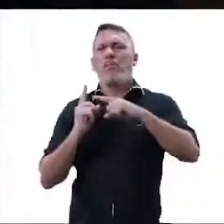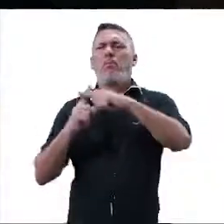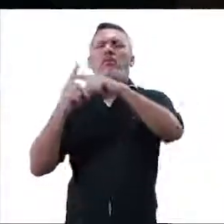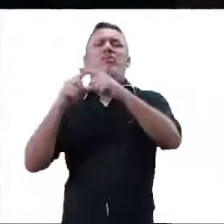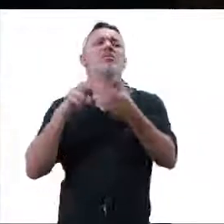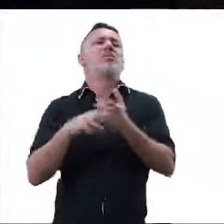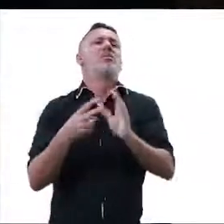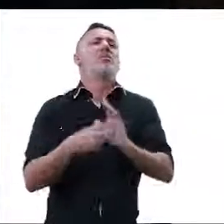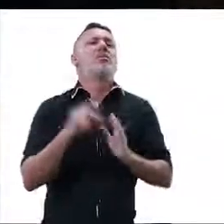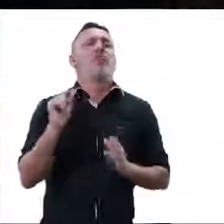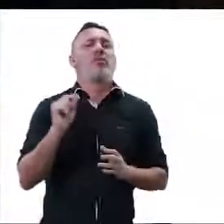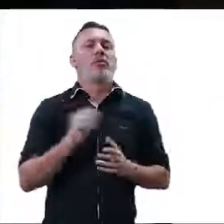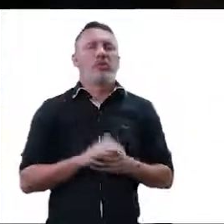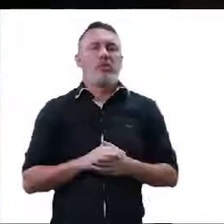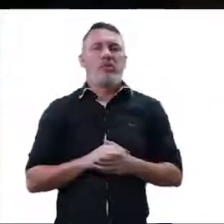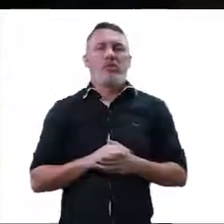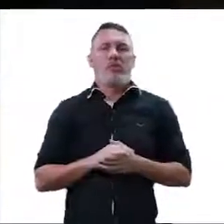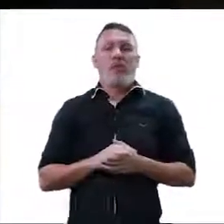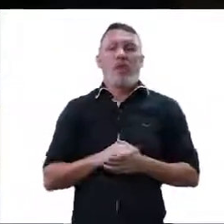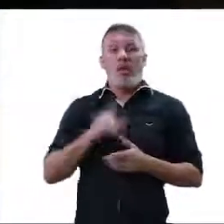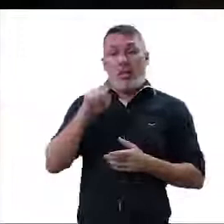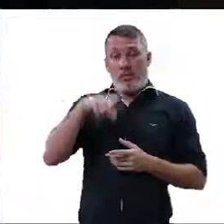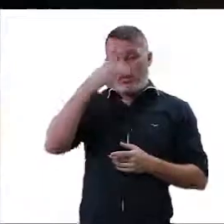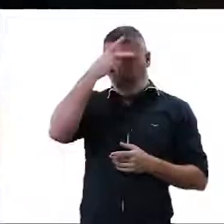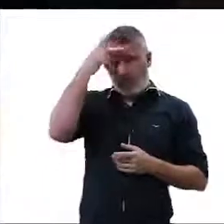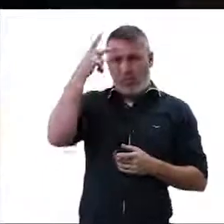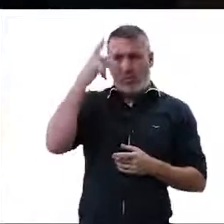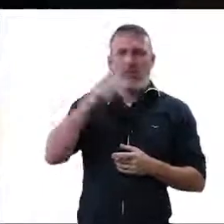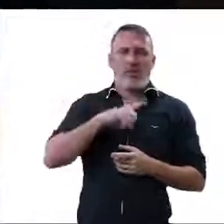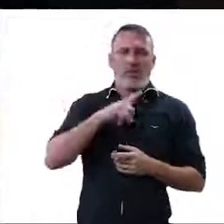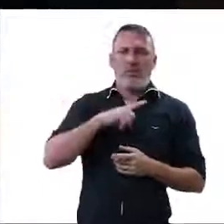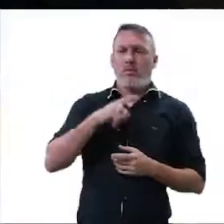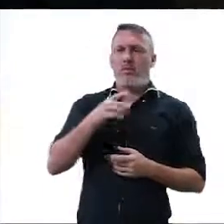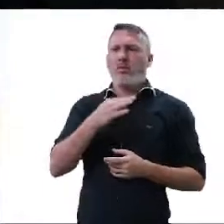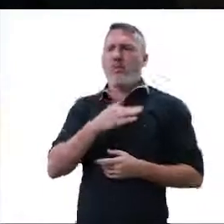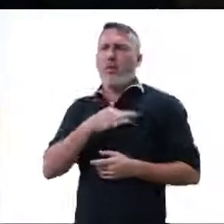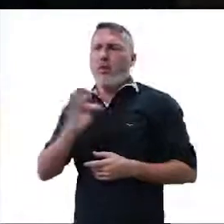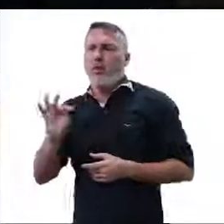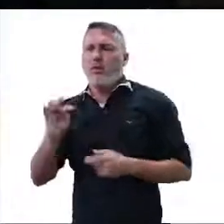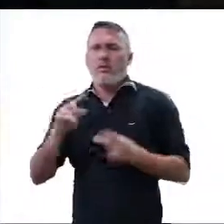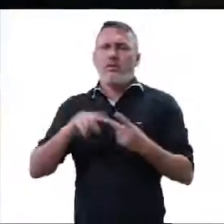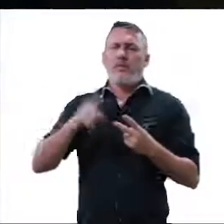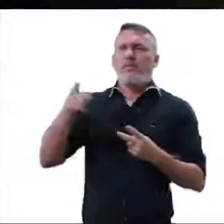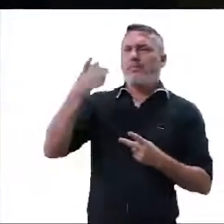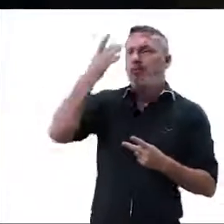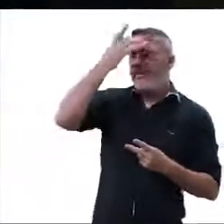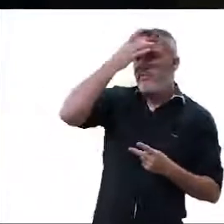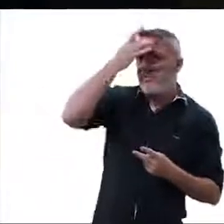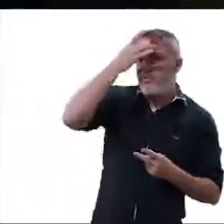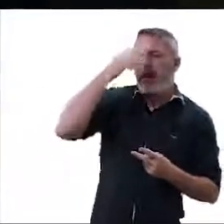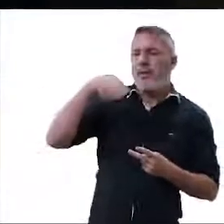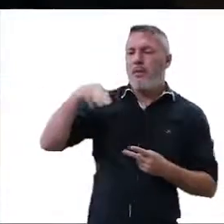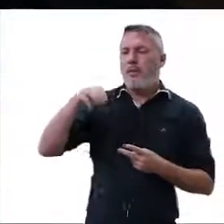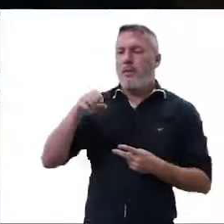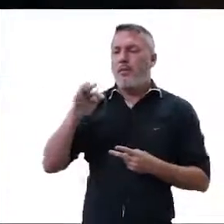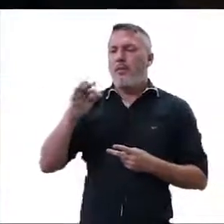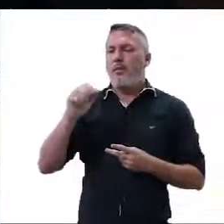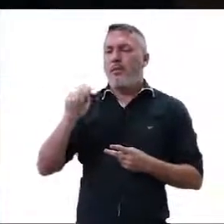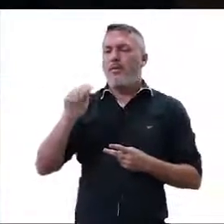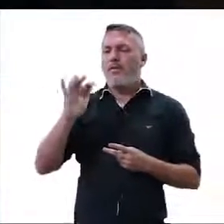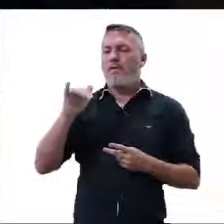exemplo, abandonar todas as concepções teológicas e metafísicas, pautar sua